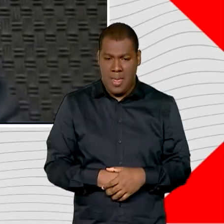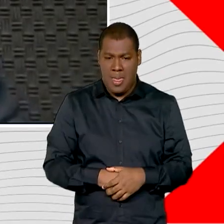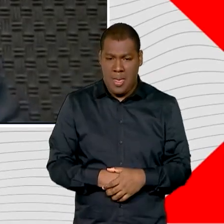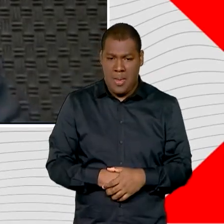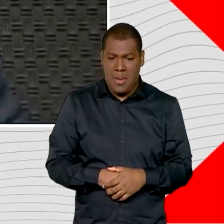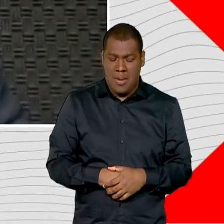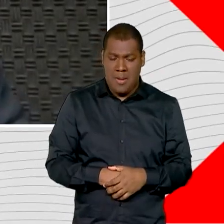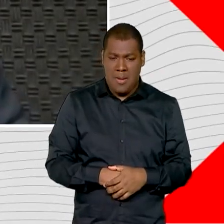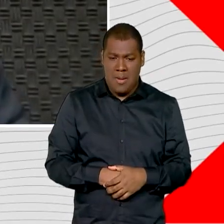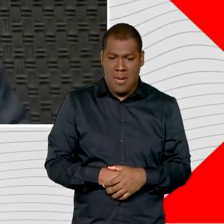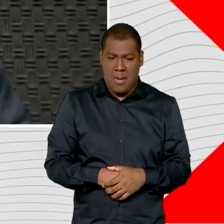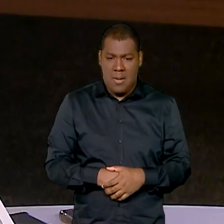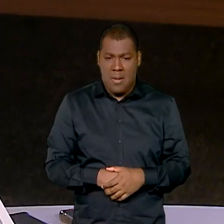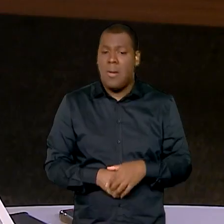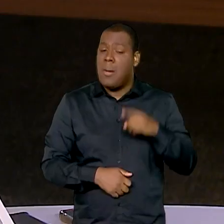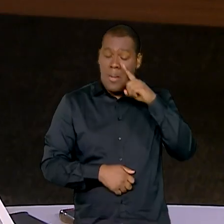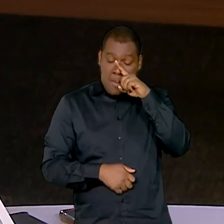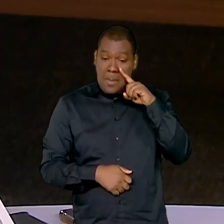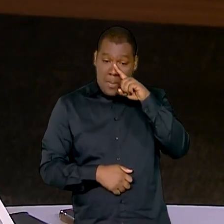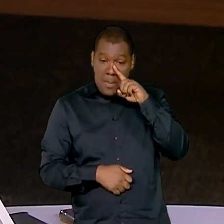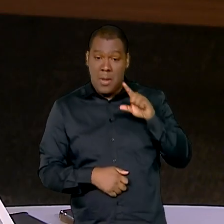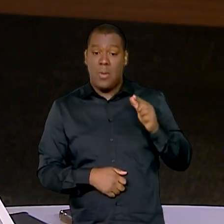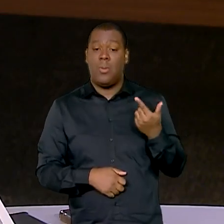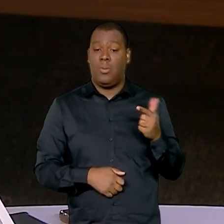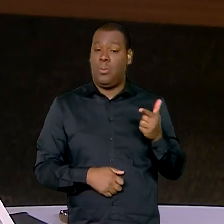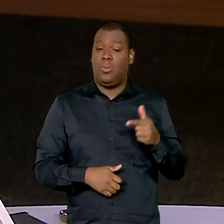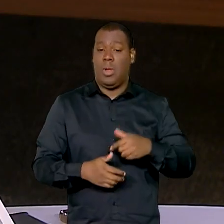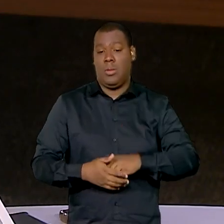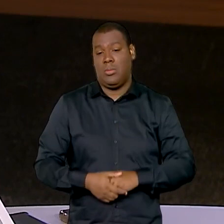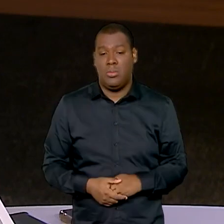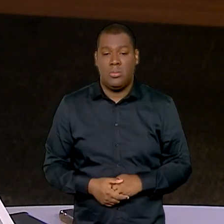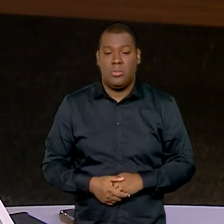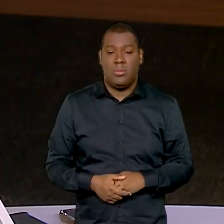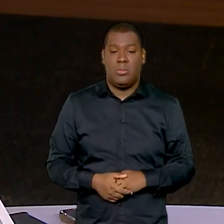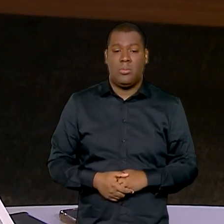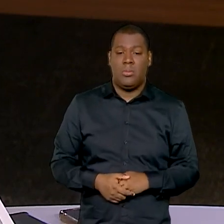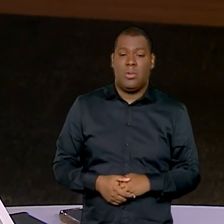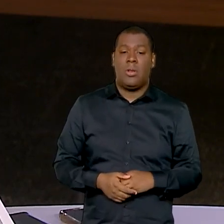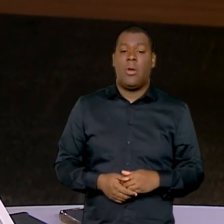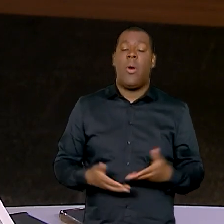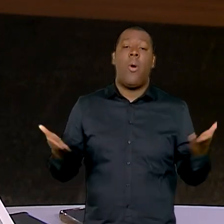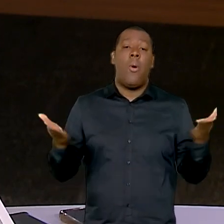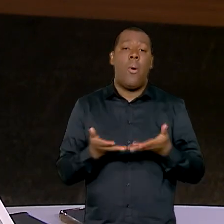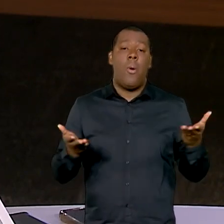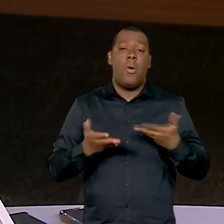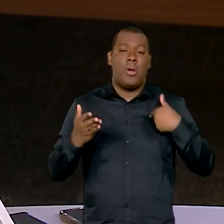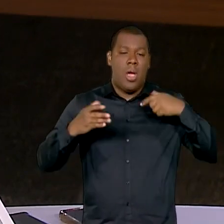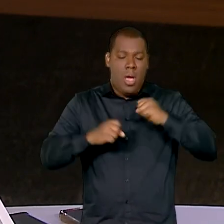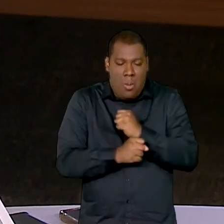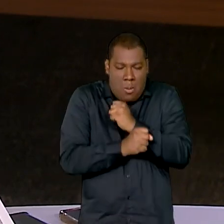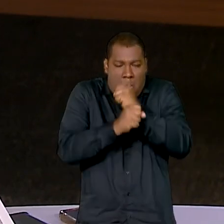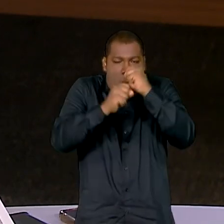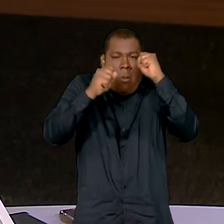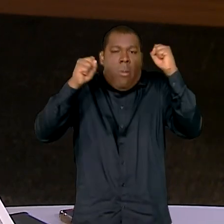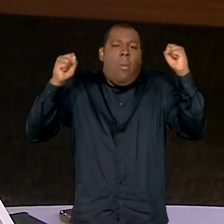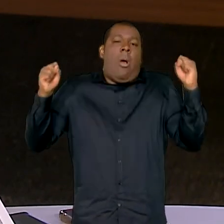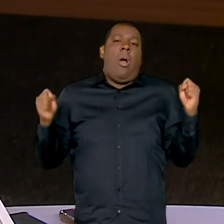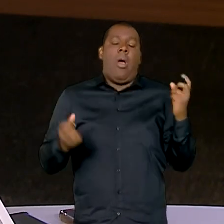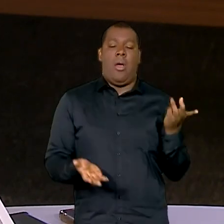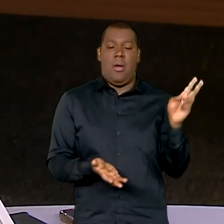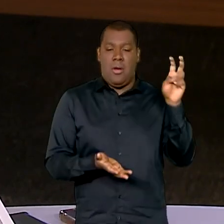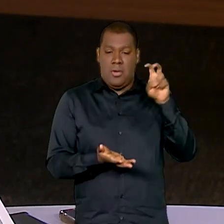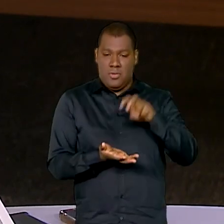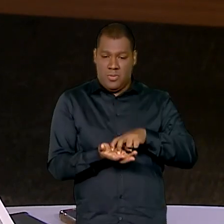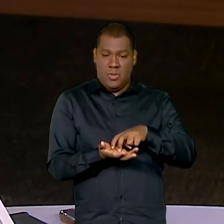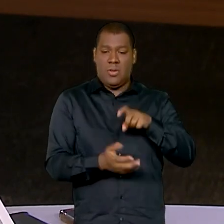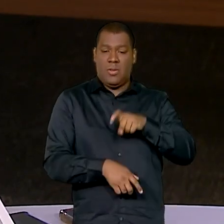concluído? Não há risco. Agora mesmo, eu sempre acordo cedo, acordei hoje 5 da manhã e antes